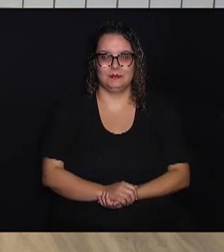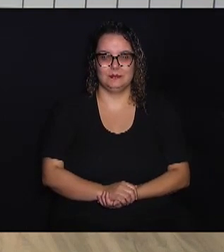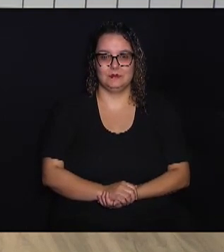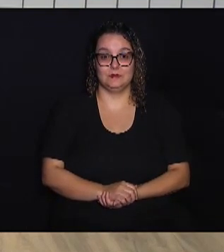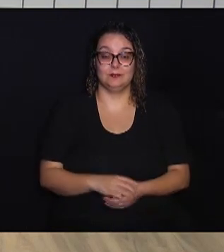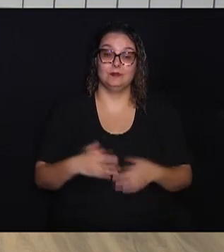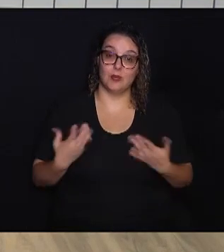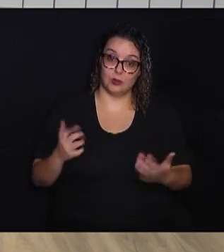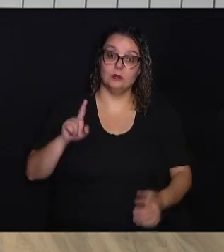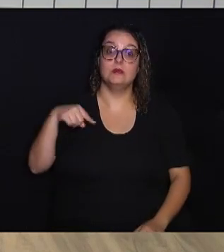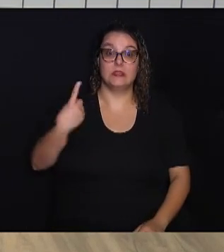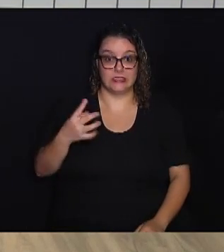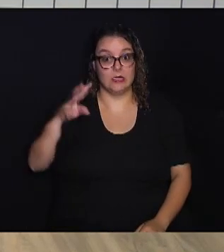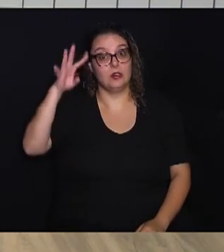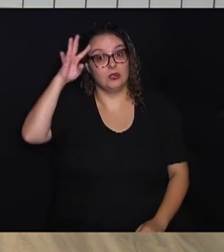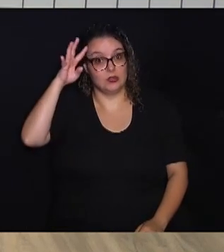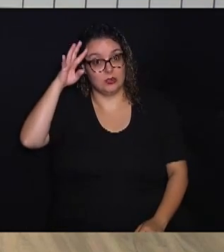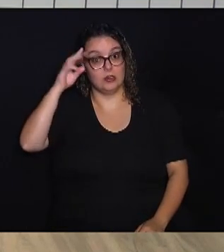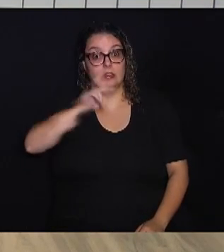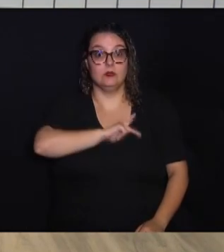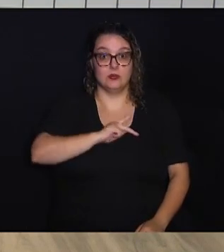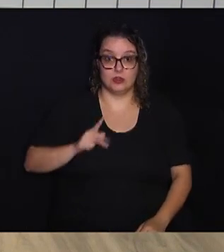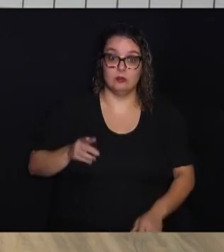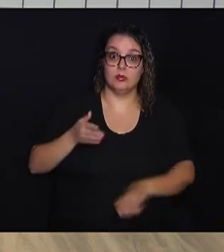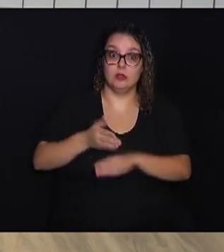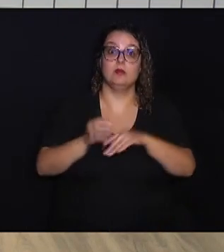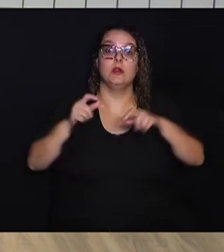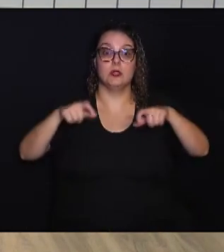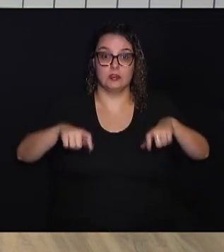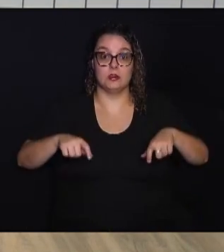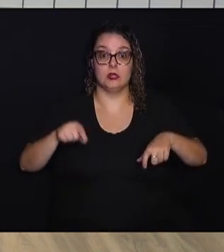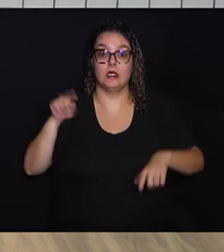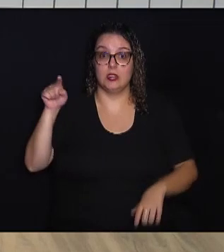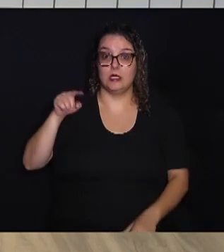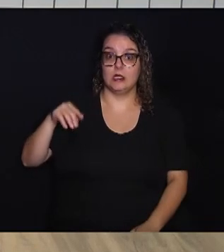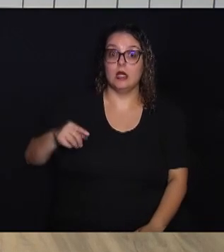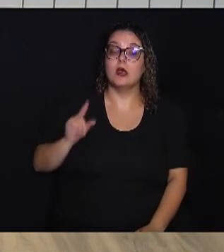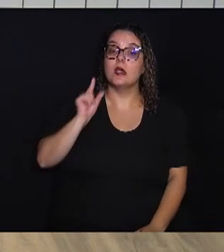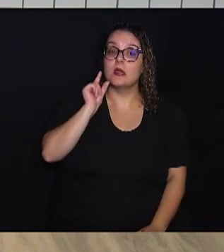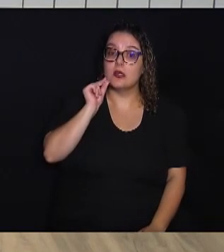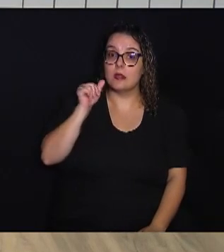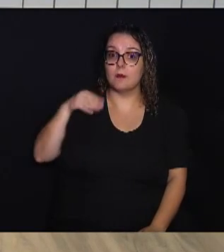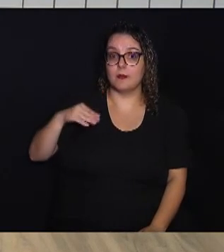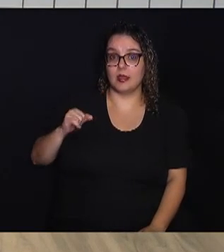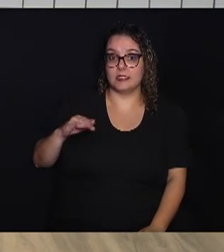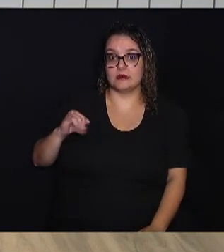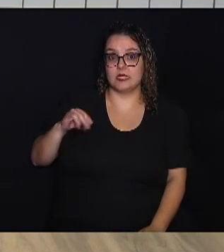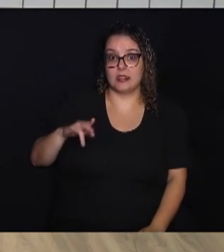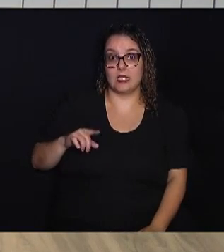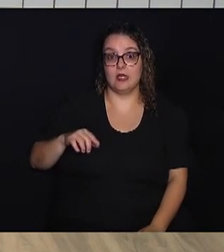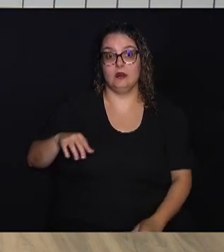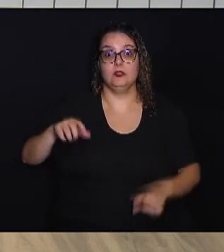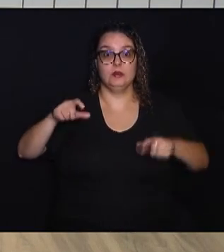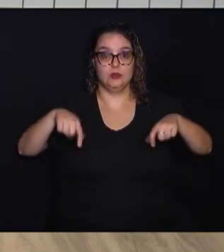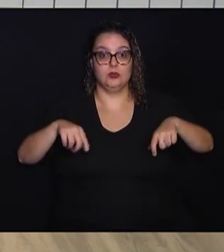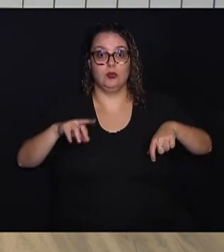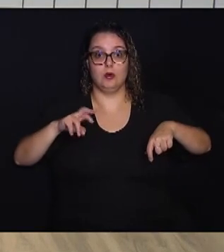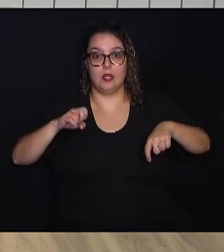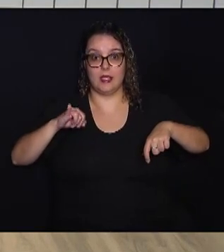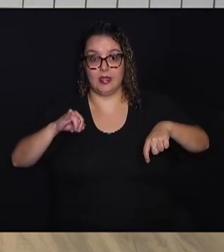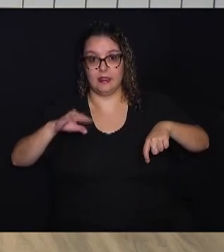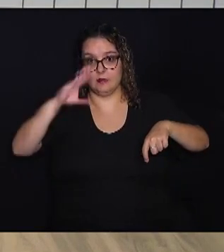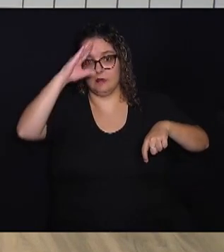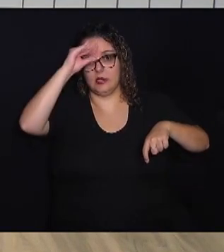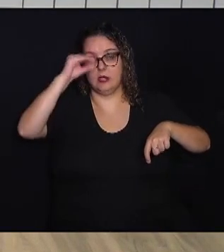Bom, e na próxima quarta-feira, a Ponte Preta entra em campo lá em Maceió, no Rei Pelé, onde ela visita o